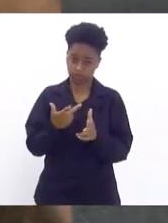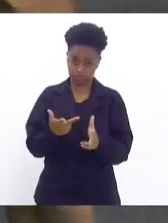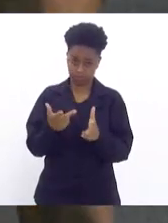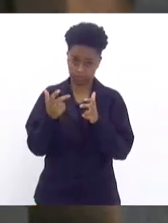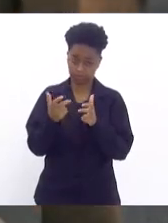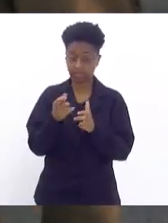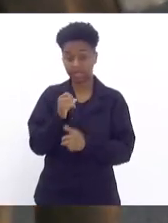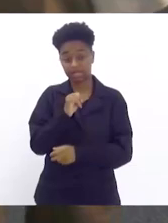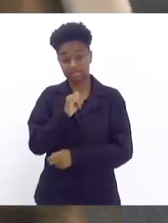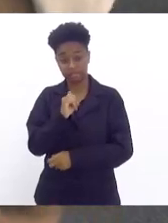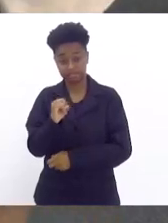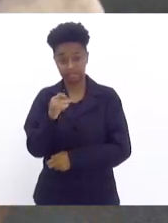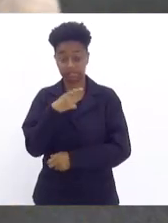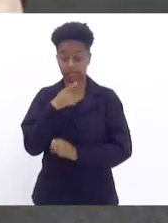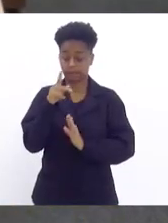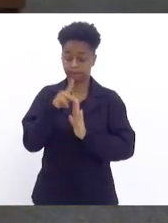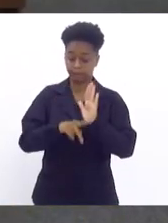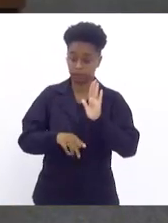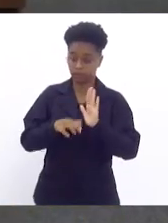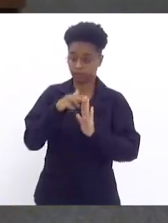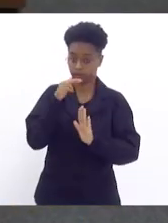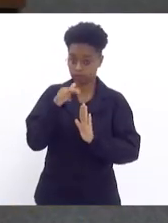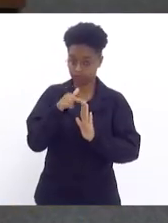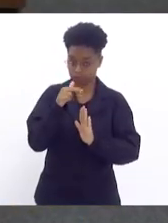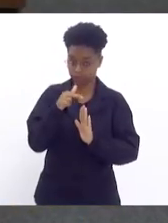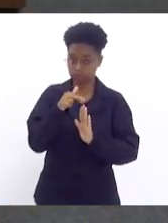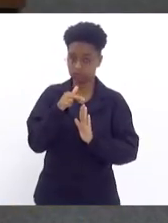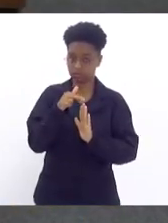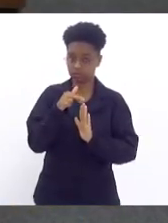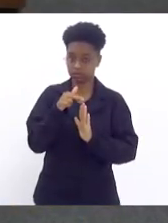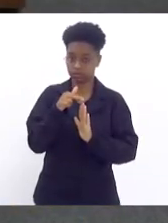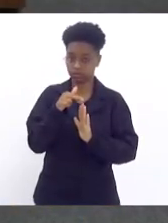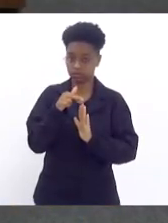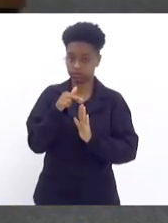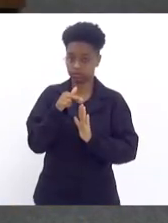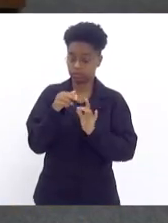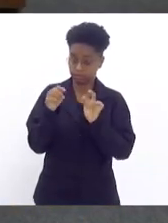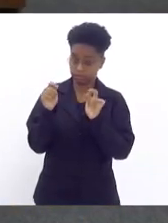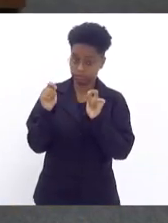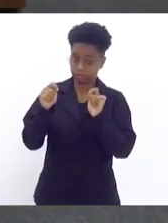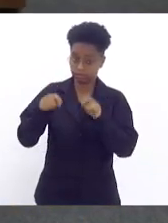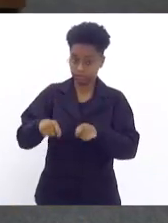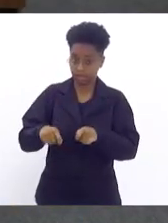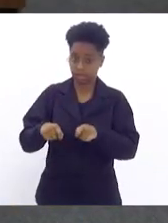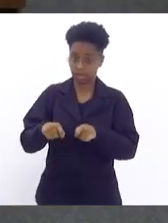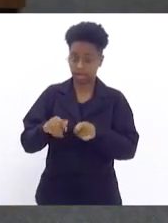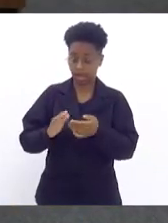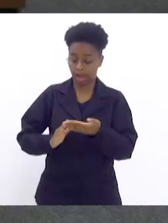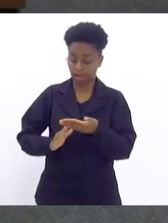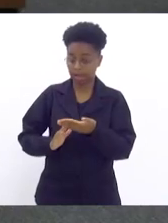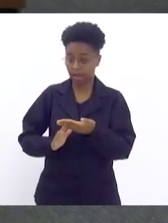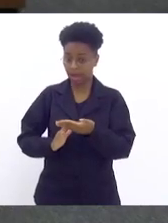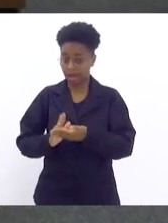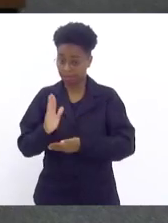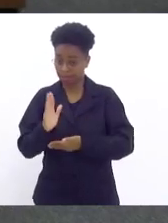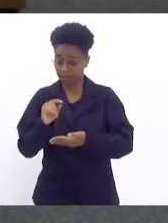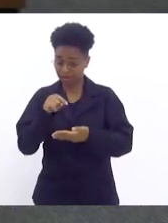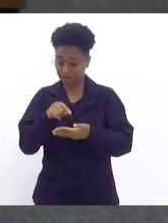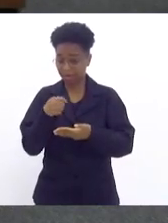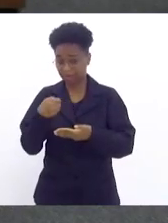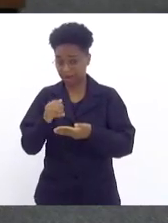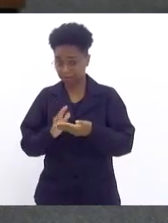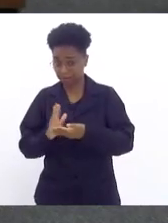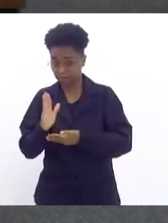se houve um projeto de resolução e para que tenha havido uma aprovação passou